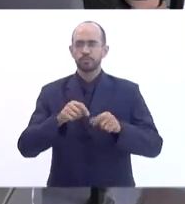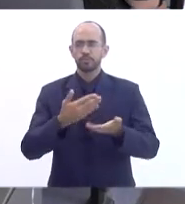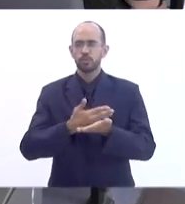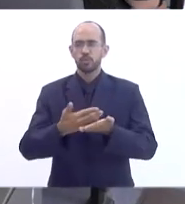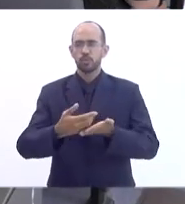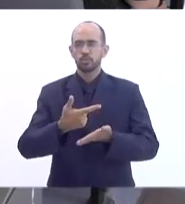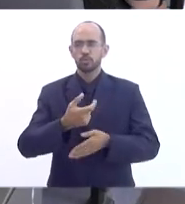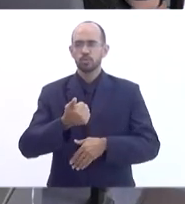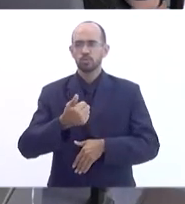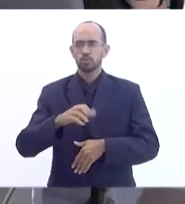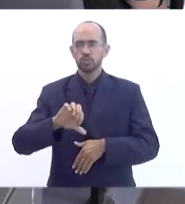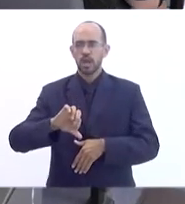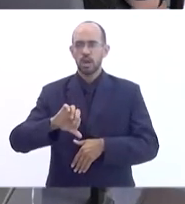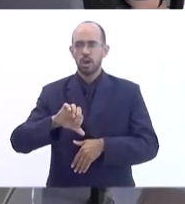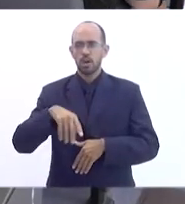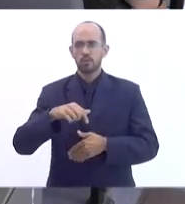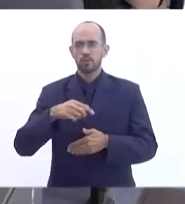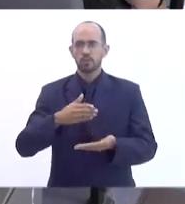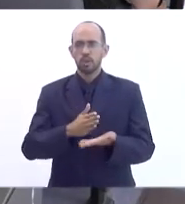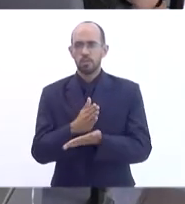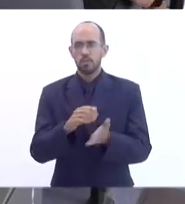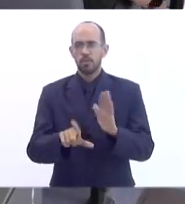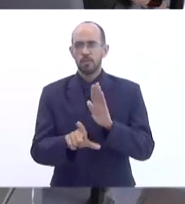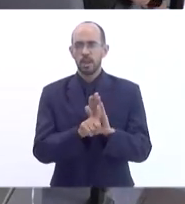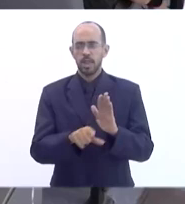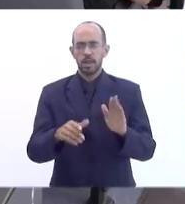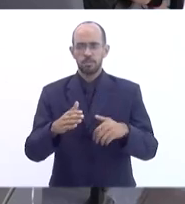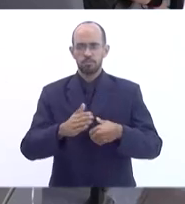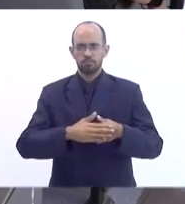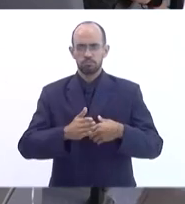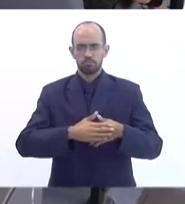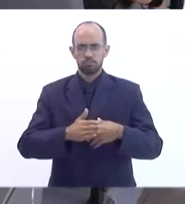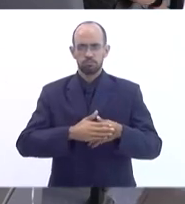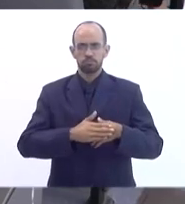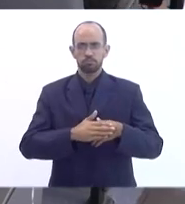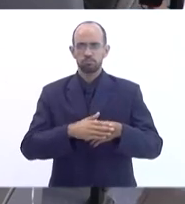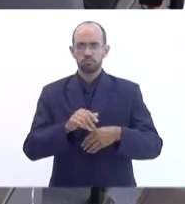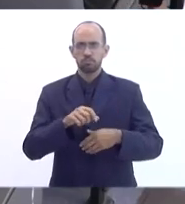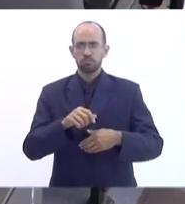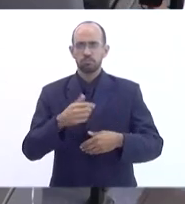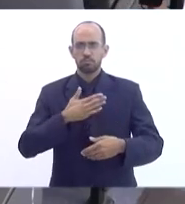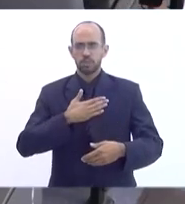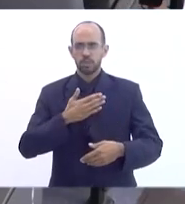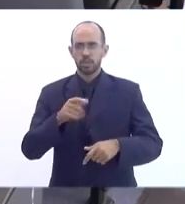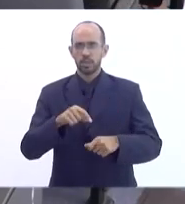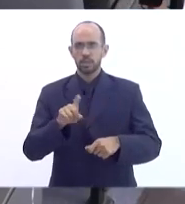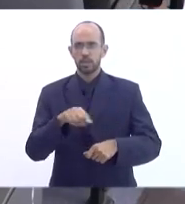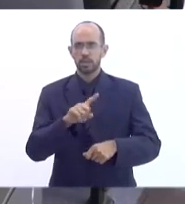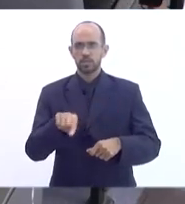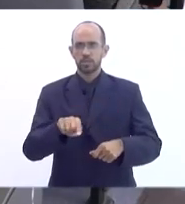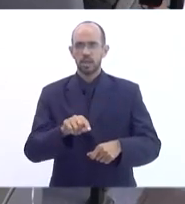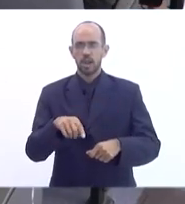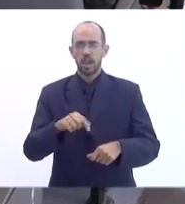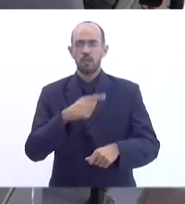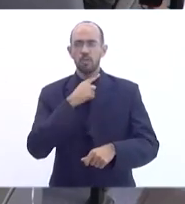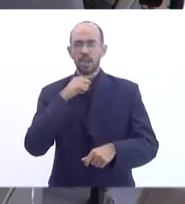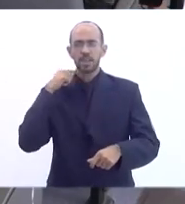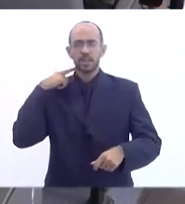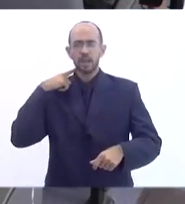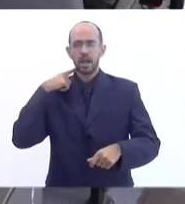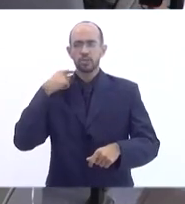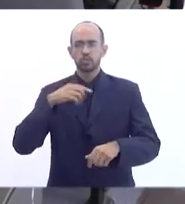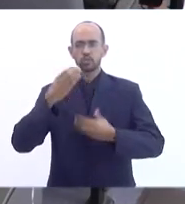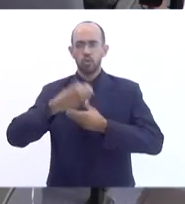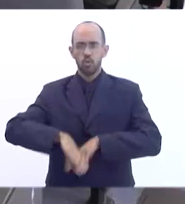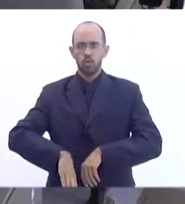ano de 2019 a gente aprovou uma lei de minha autoria aqui que é que suspende a validade do concurso público Logo